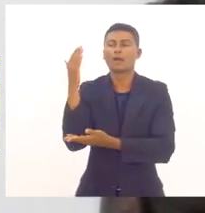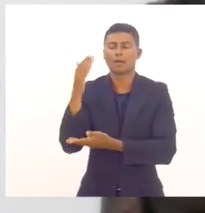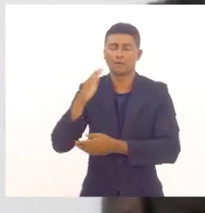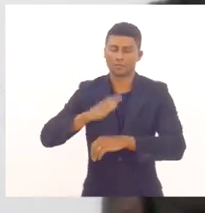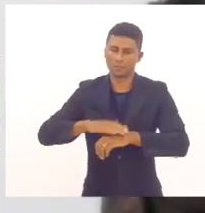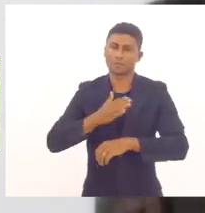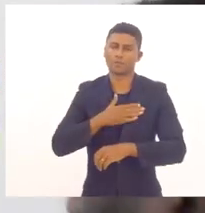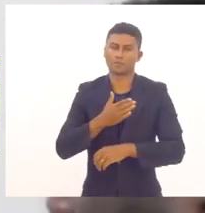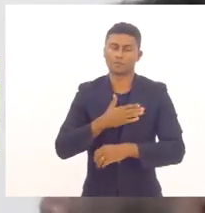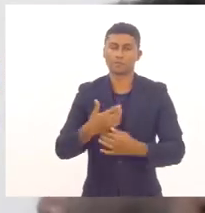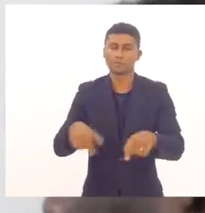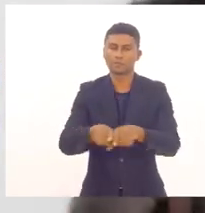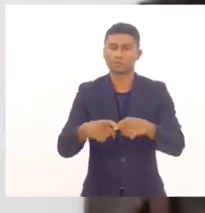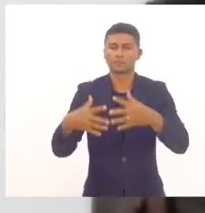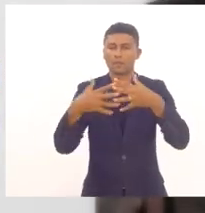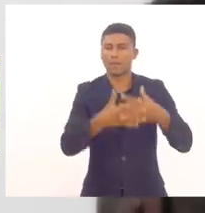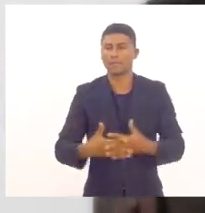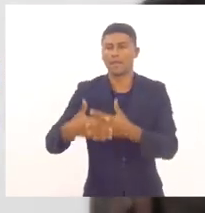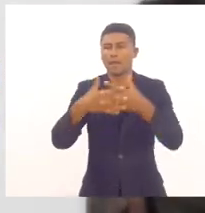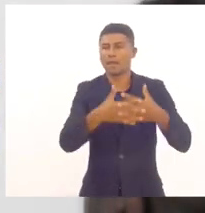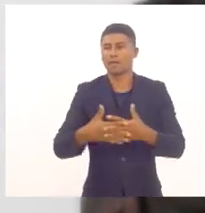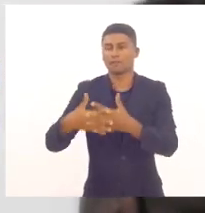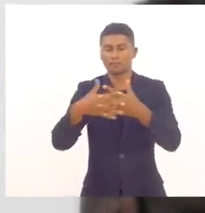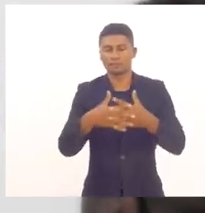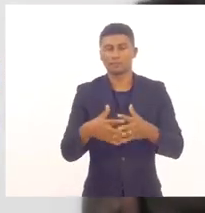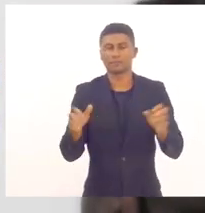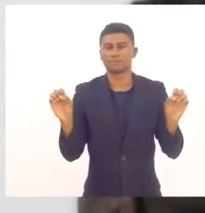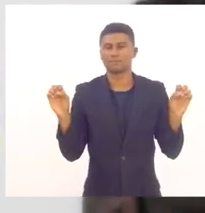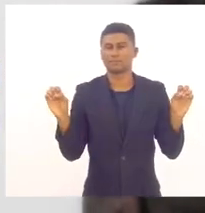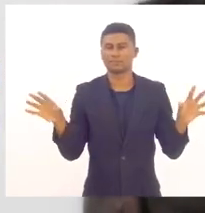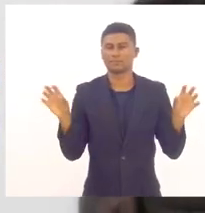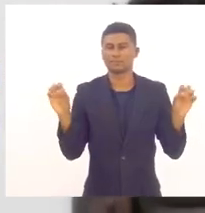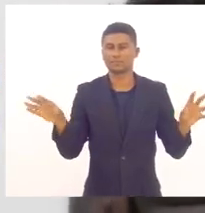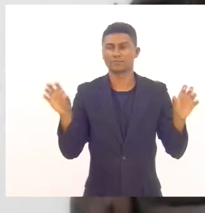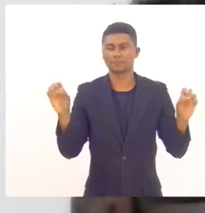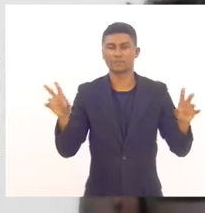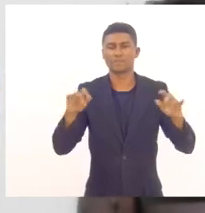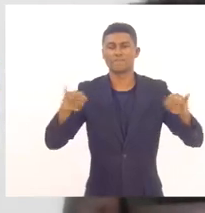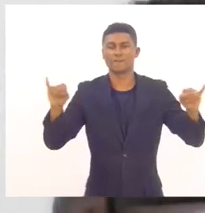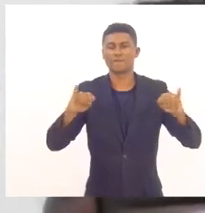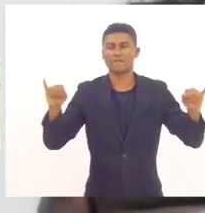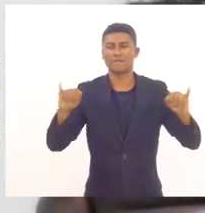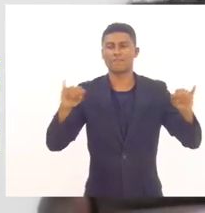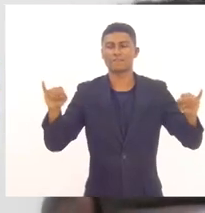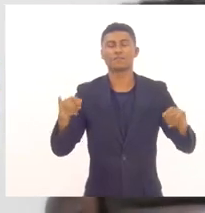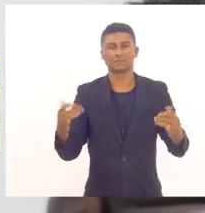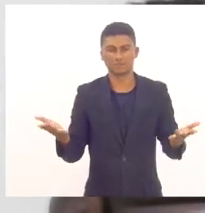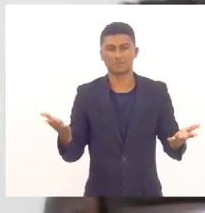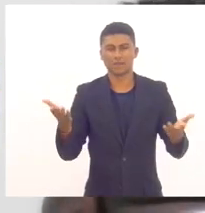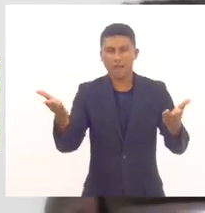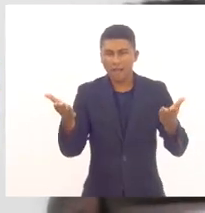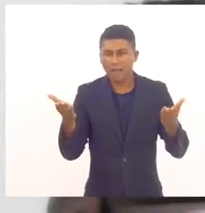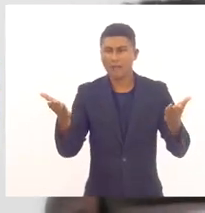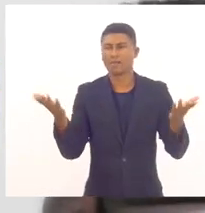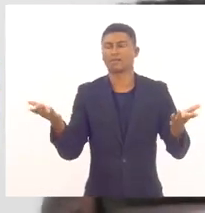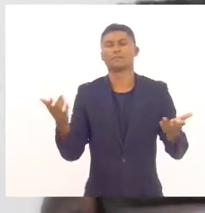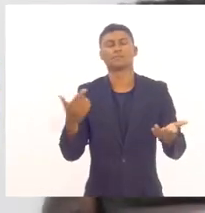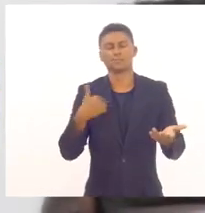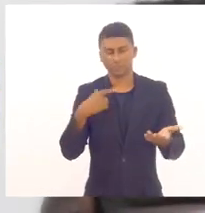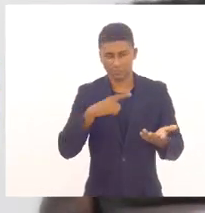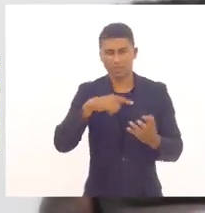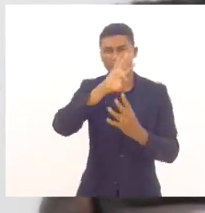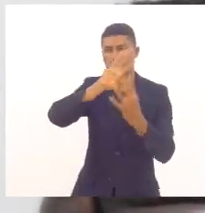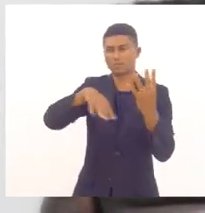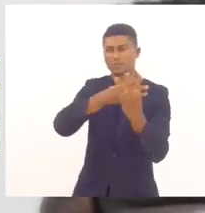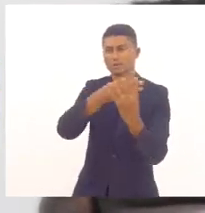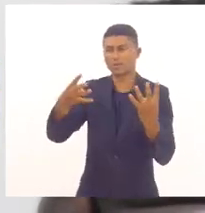bem, aqueles caminhões que a gente ficava convocando para as diretas já, eu era escalado, tinha escala quem é que ia para cima do caminhão, porque